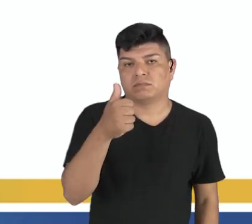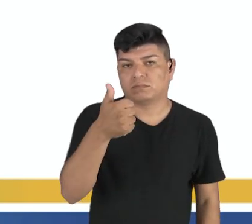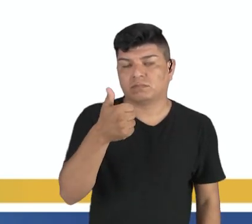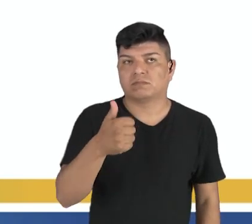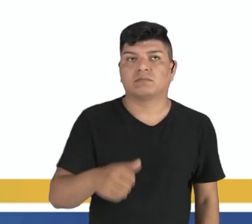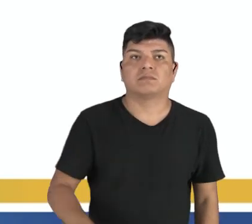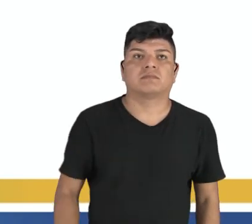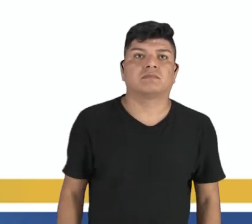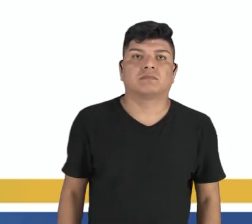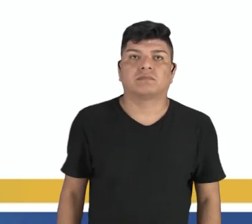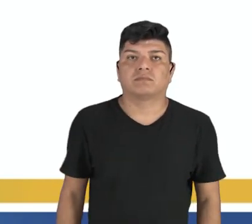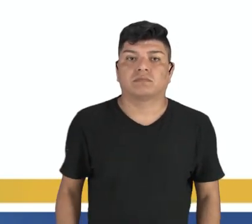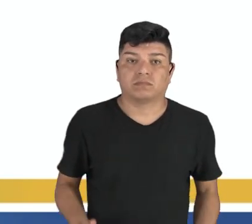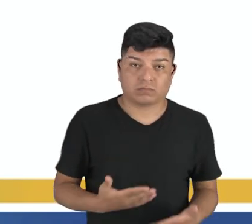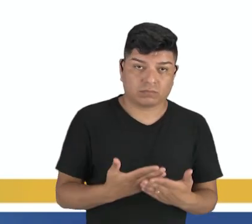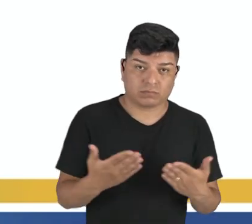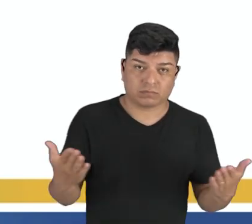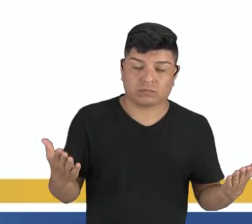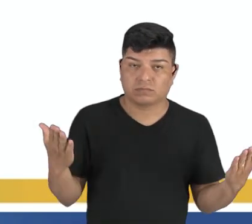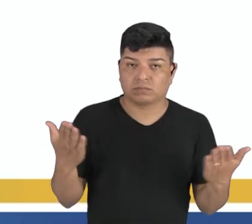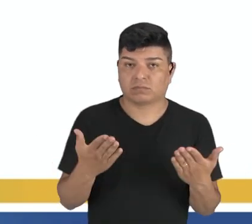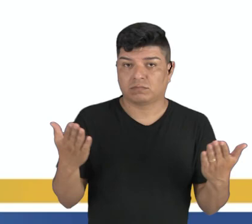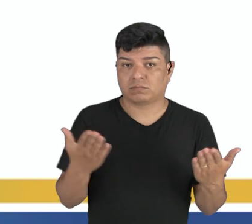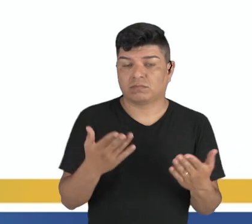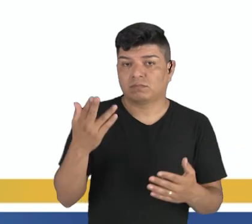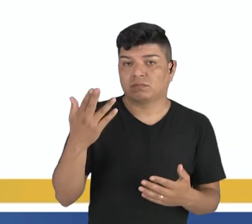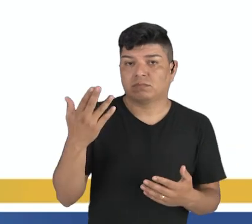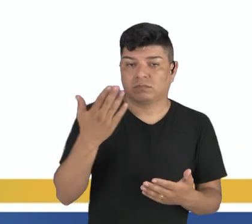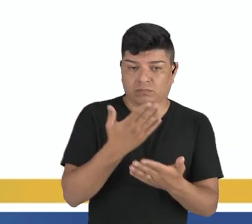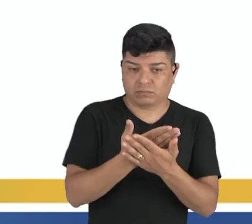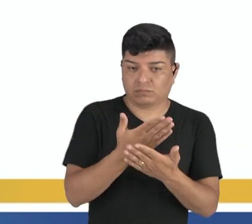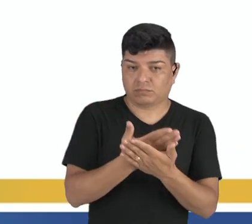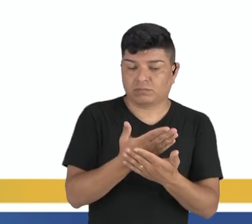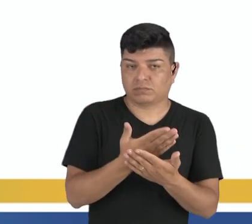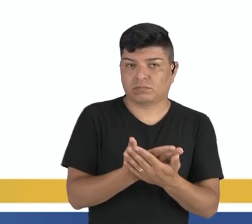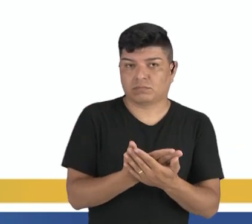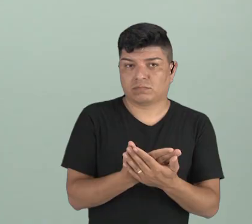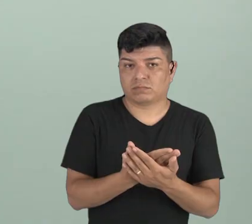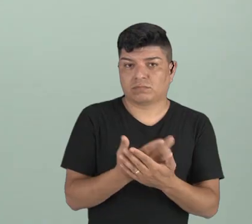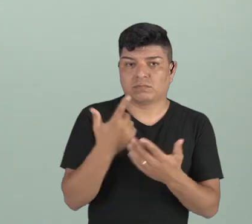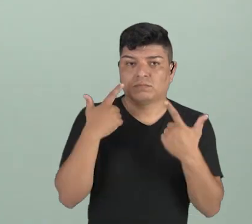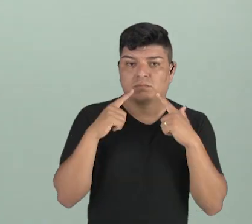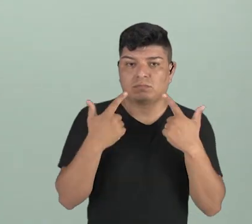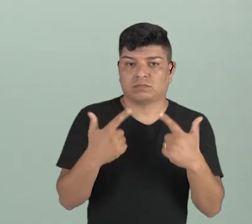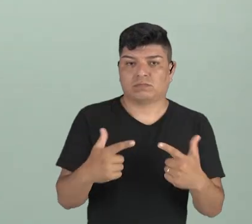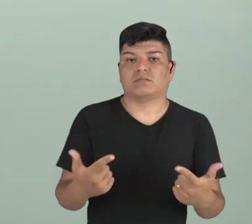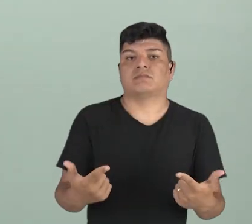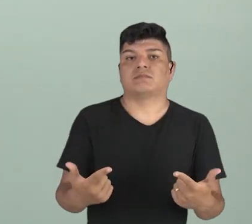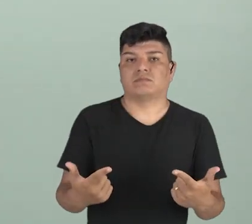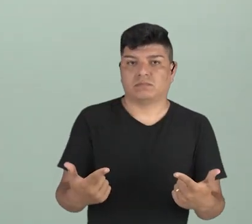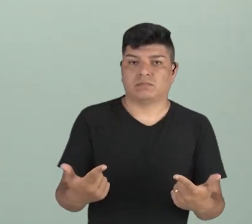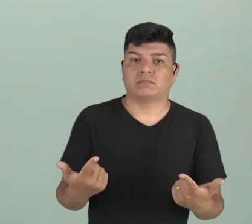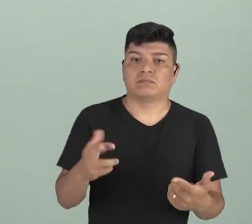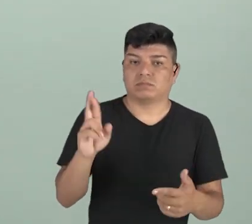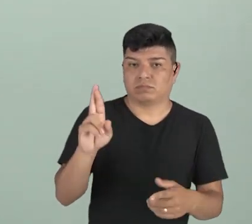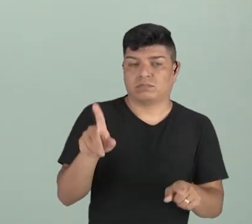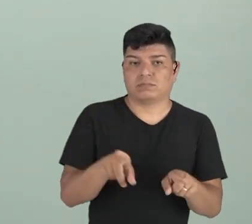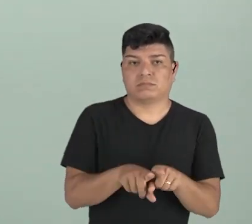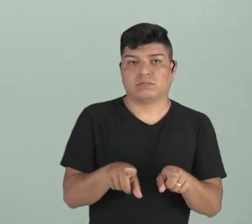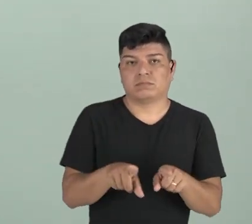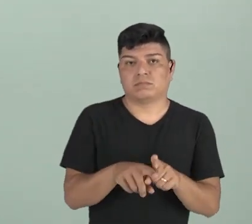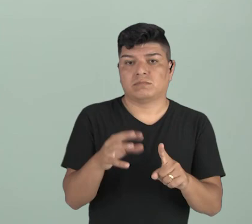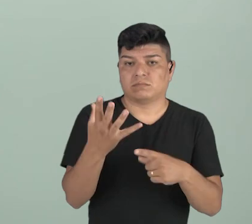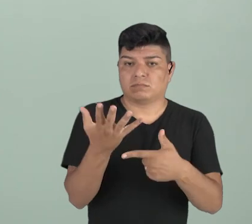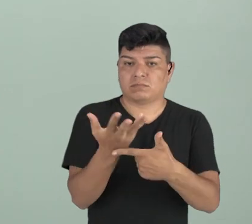certo? Pessoal, hoje nós trabalhamos sobre a linguagem algébrica e as regularidades.